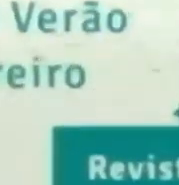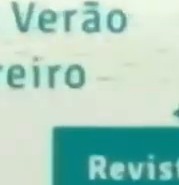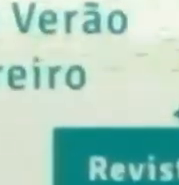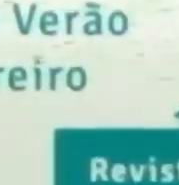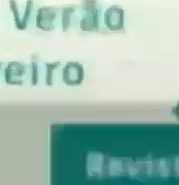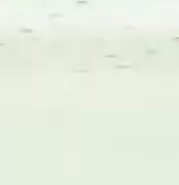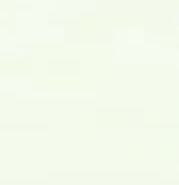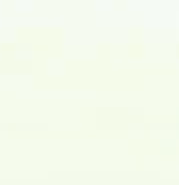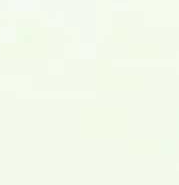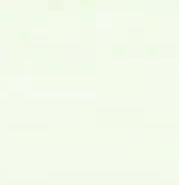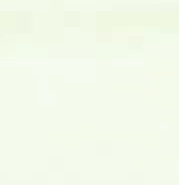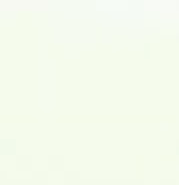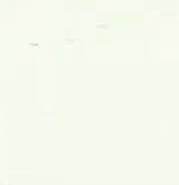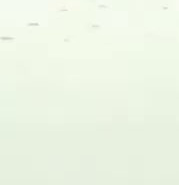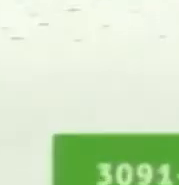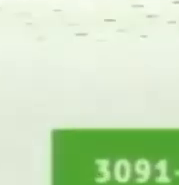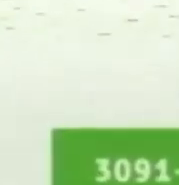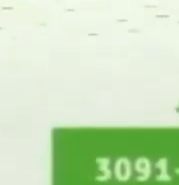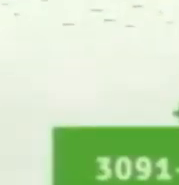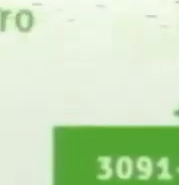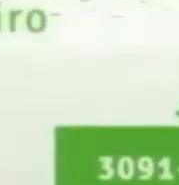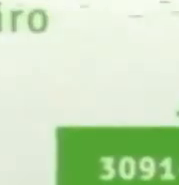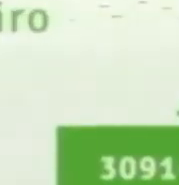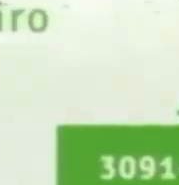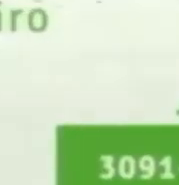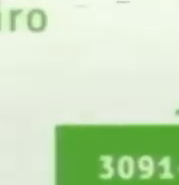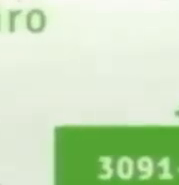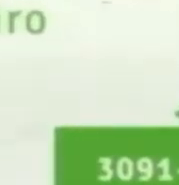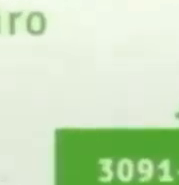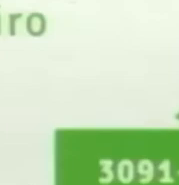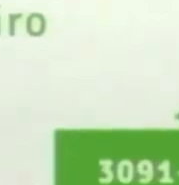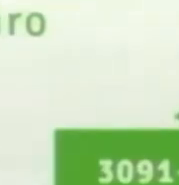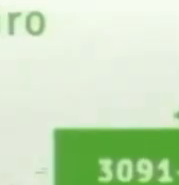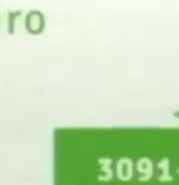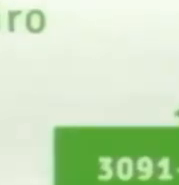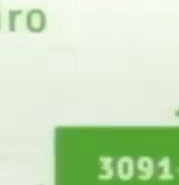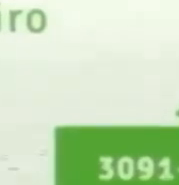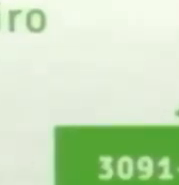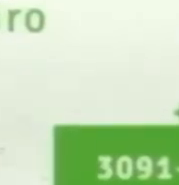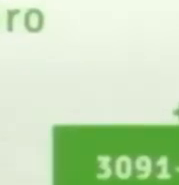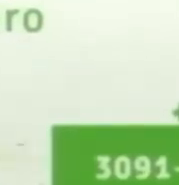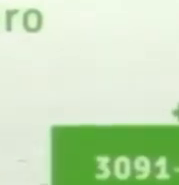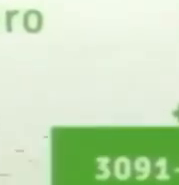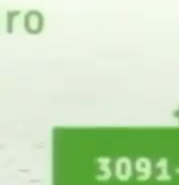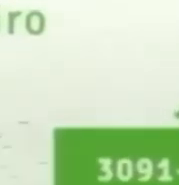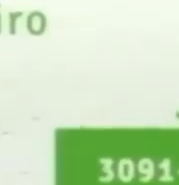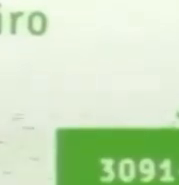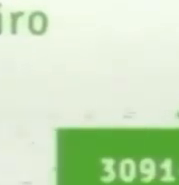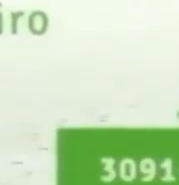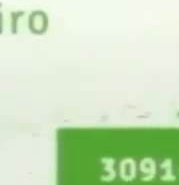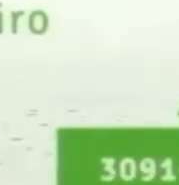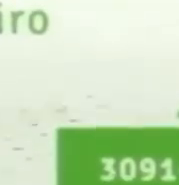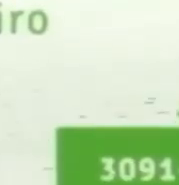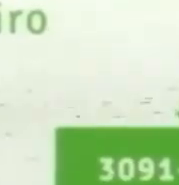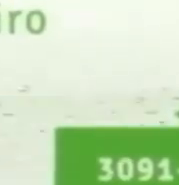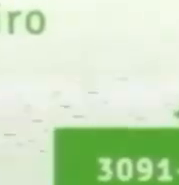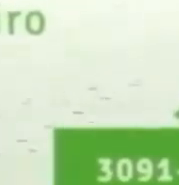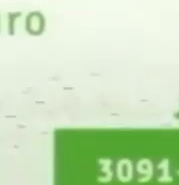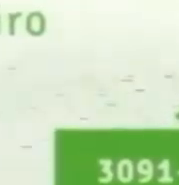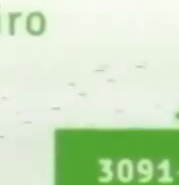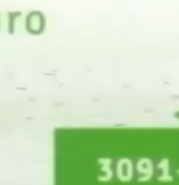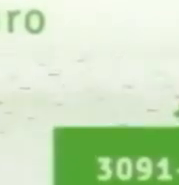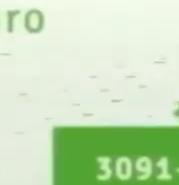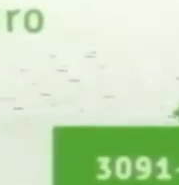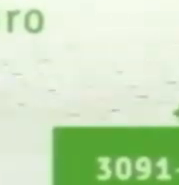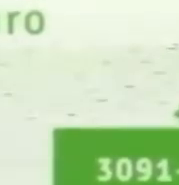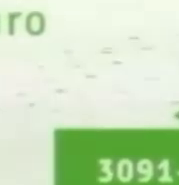sua revista PIB. Congresso da Convenção Batista Brasileira, de 25 a 29 de janeiro. Desafiados a